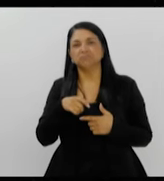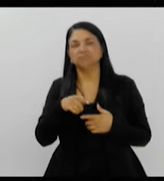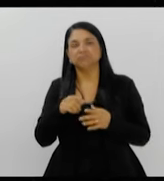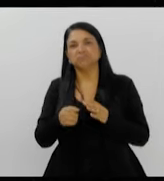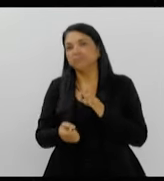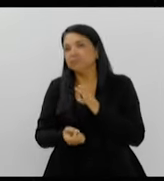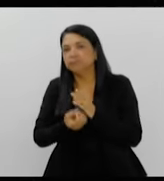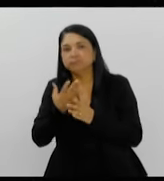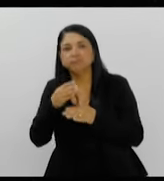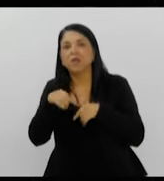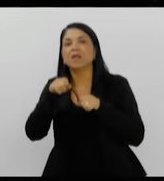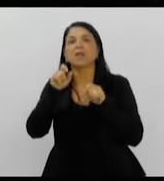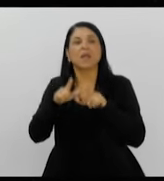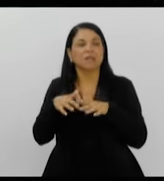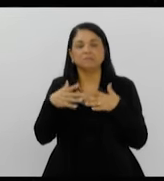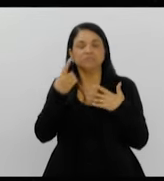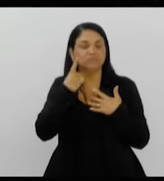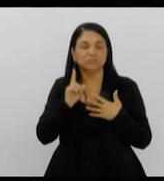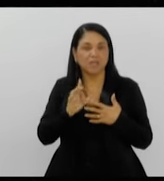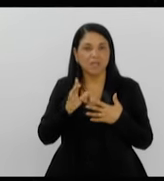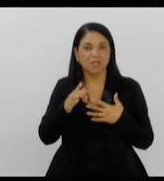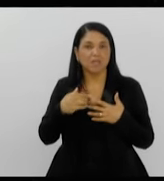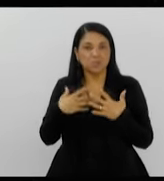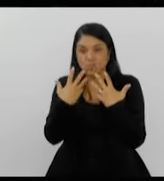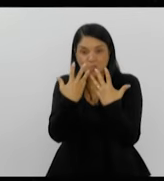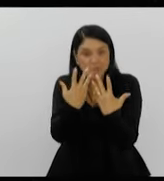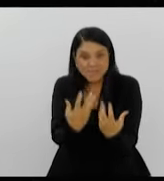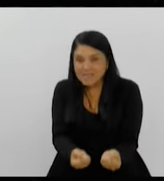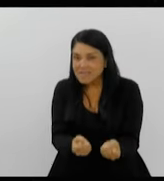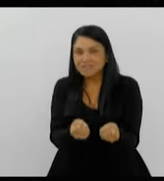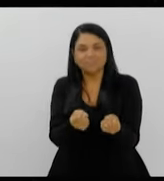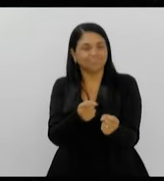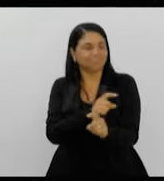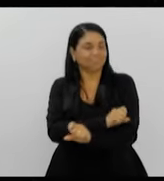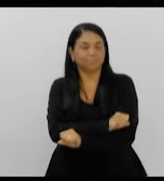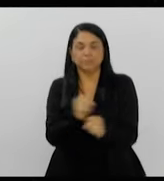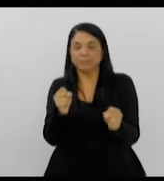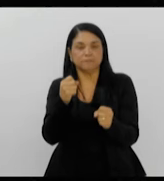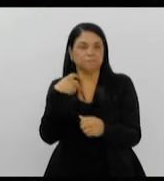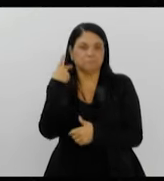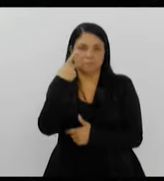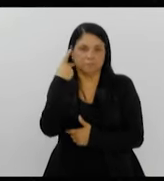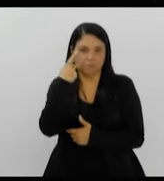etc porque isso não é admissível na política né